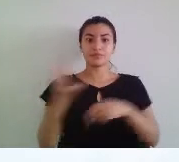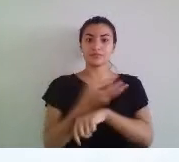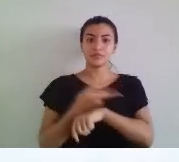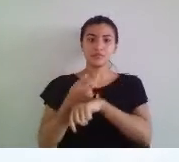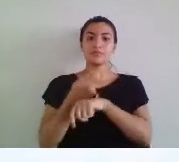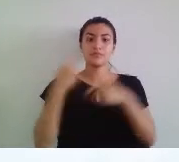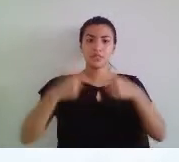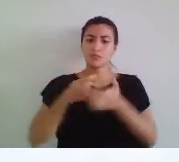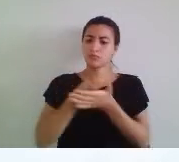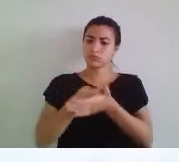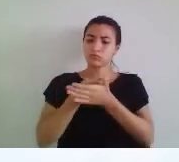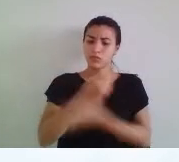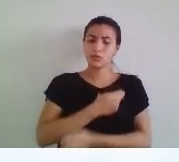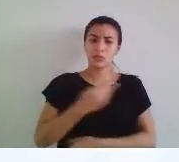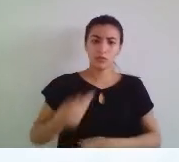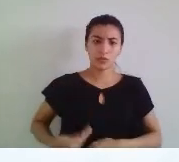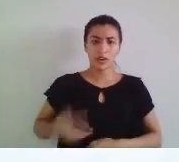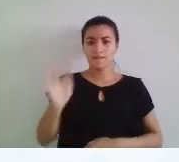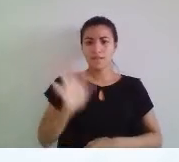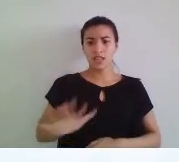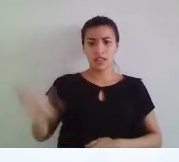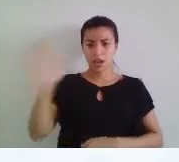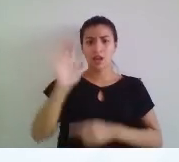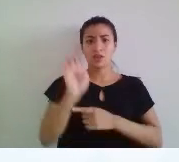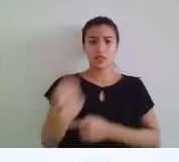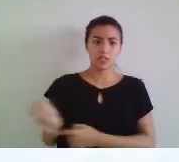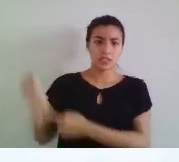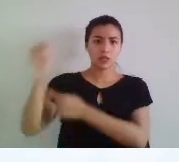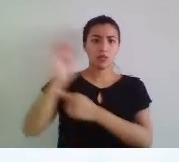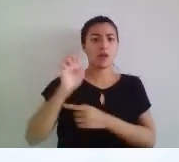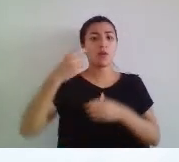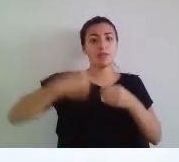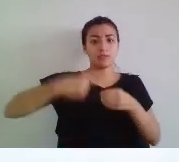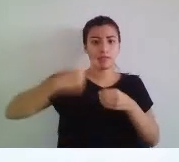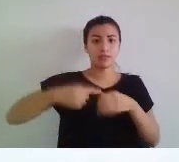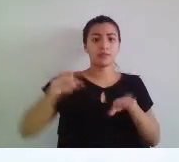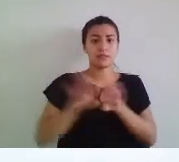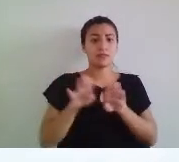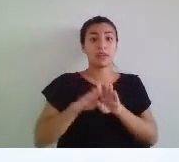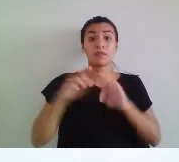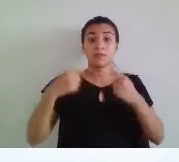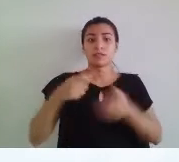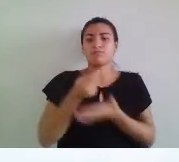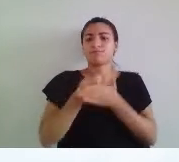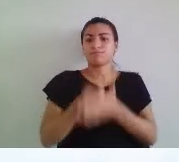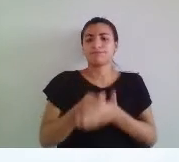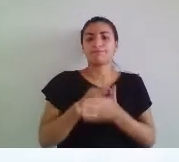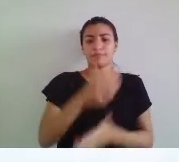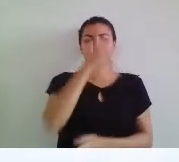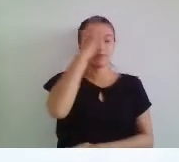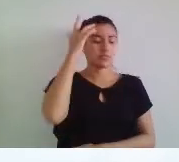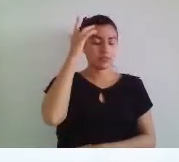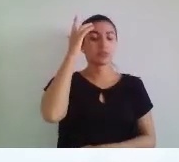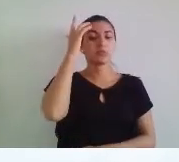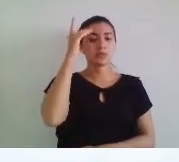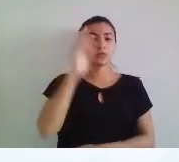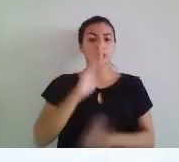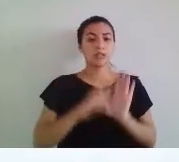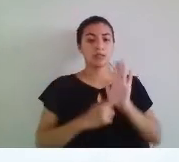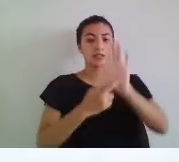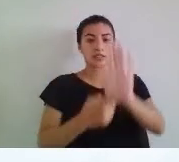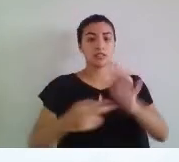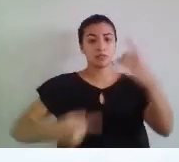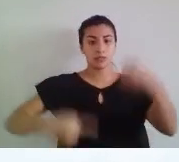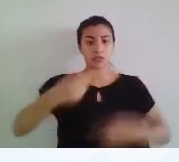governo, tanto federal, quanto estadual, quanto municipal. A gente precisa exigir dos nossos representantes políticas públicas que deem conta